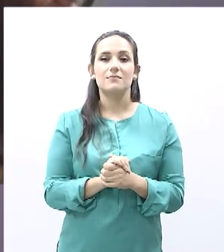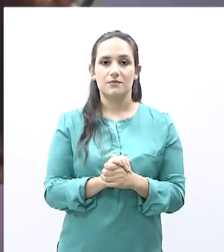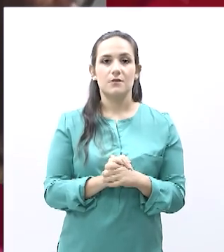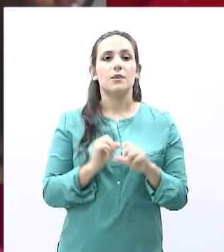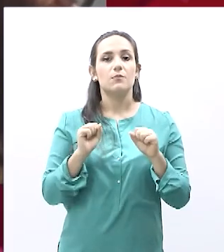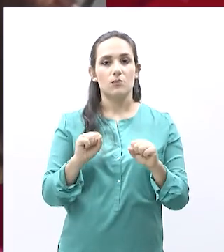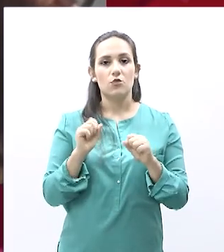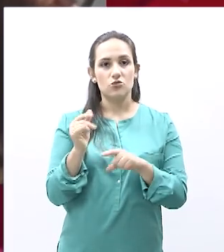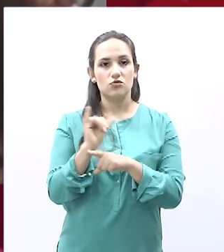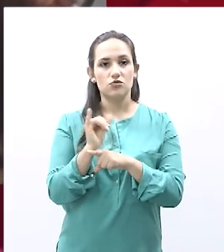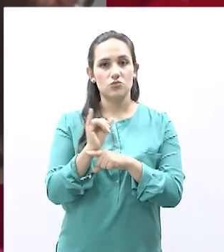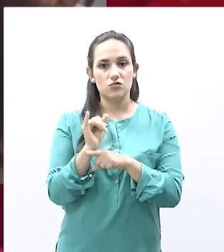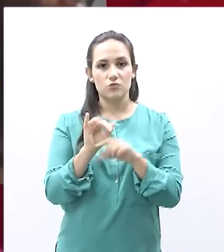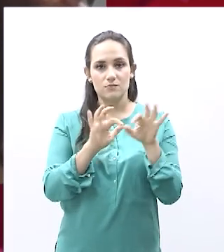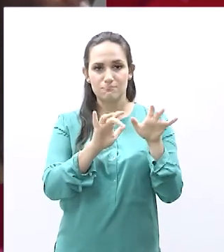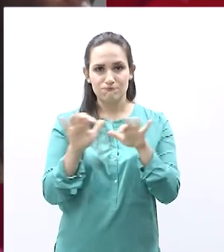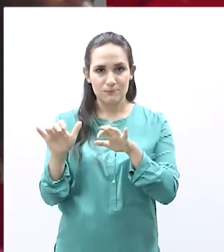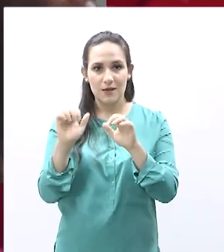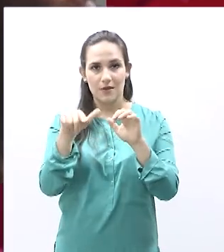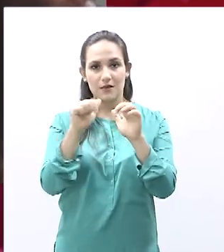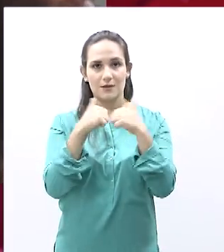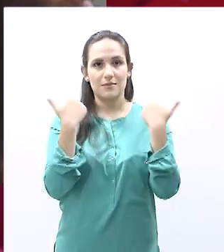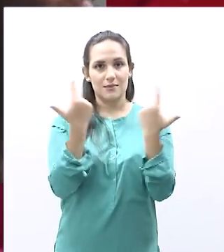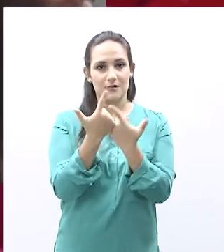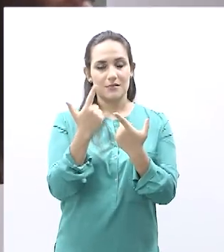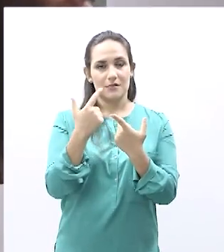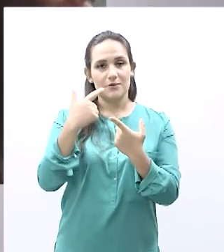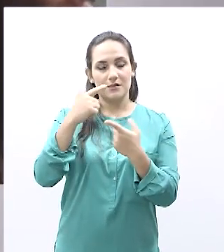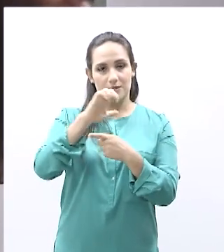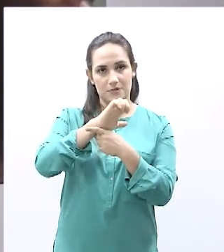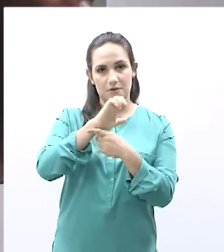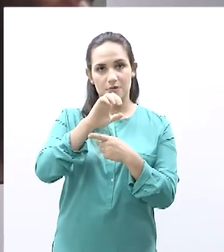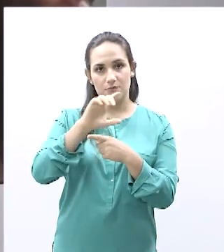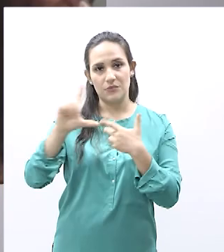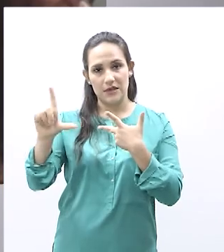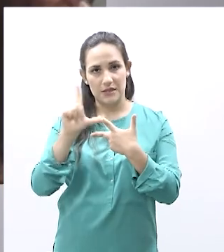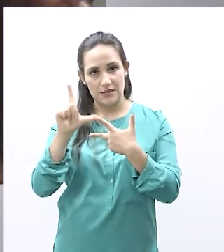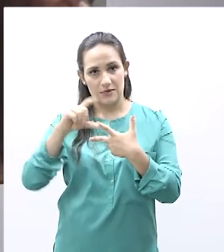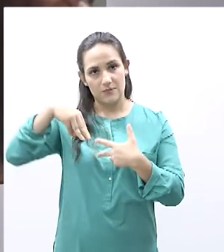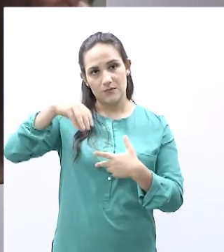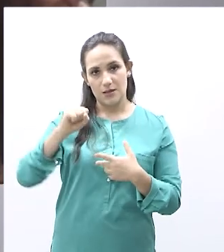buscador do seu YouTube, digitar lá Assembleia Legislativa de MS.